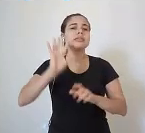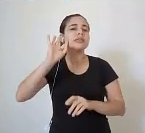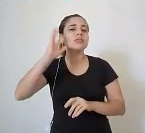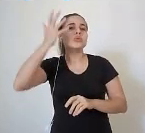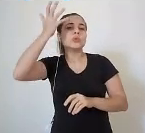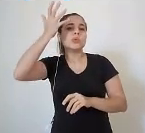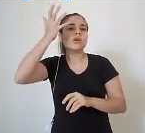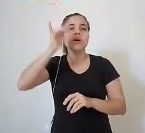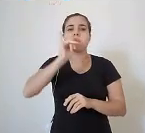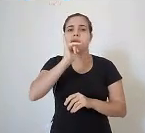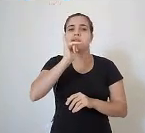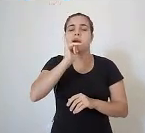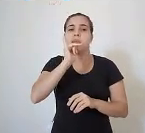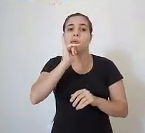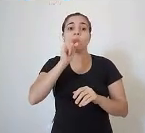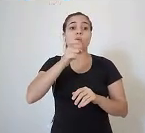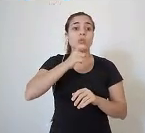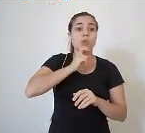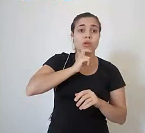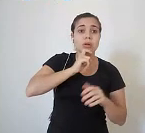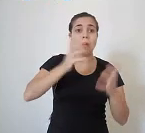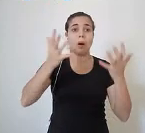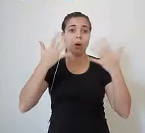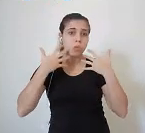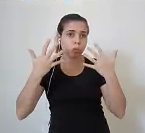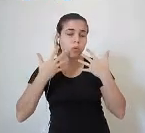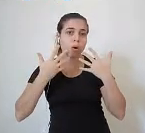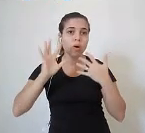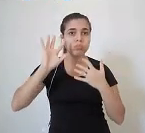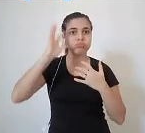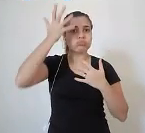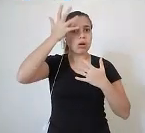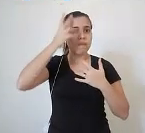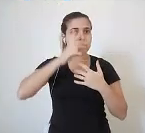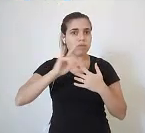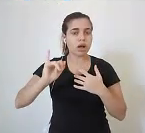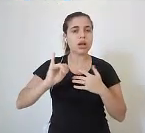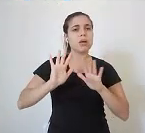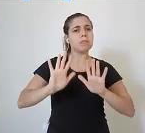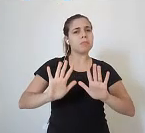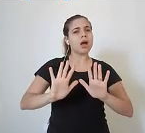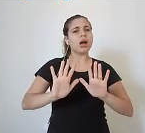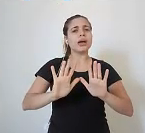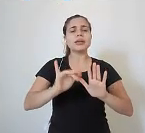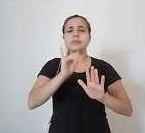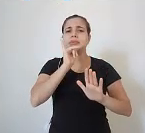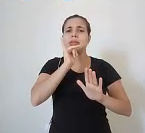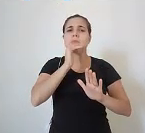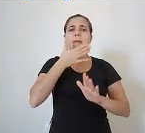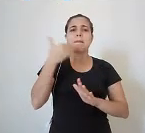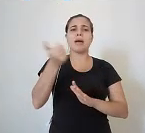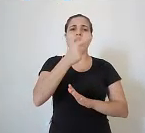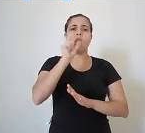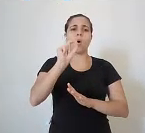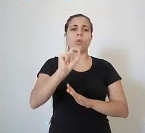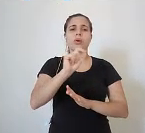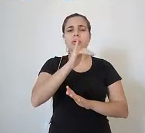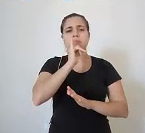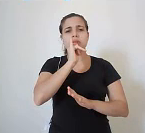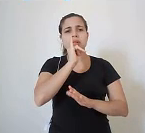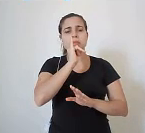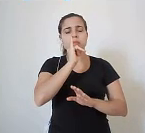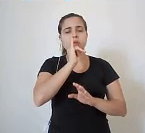sua homeostase, mesmo com algumas mudanças climáticas, né, que possam